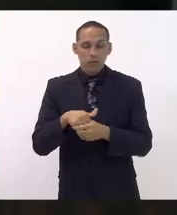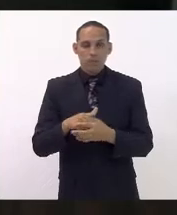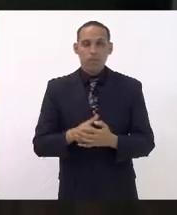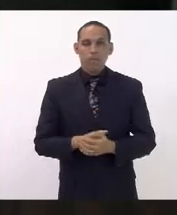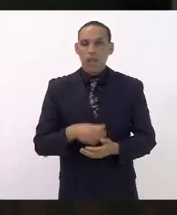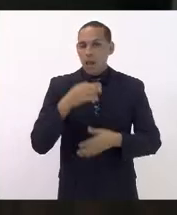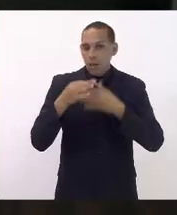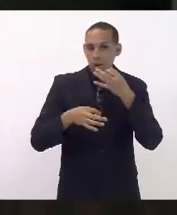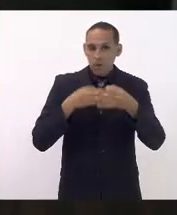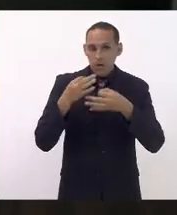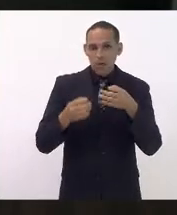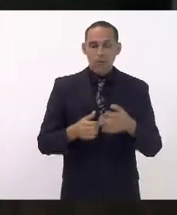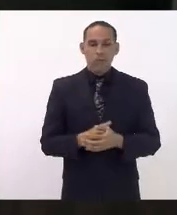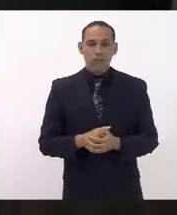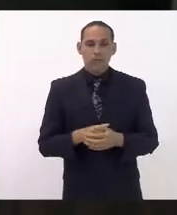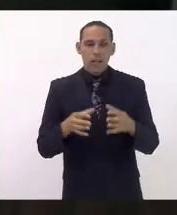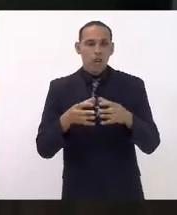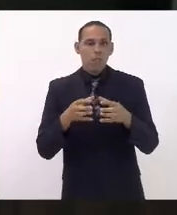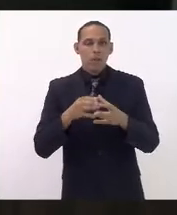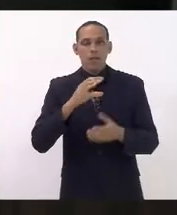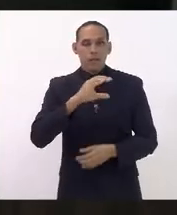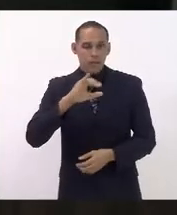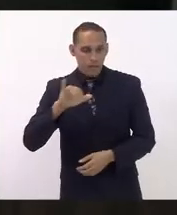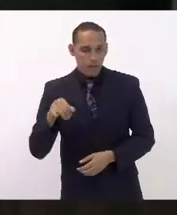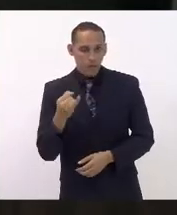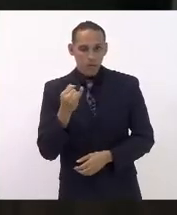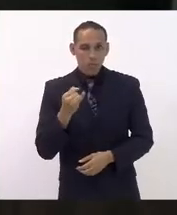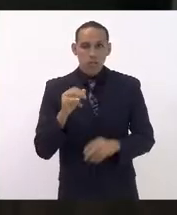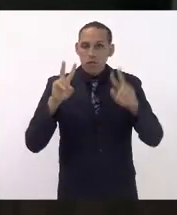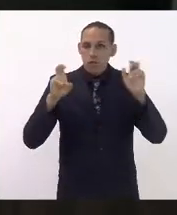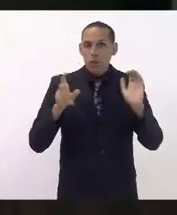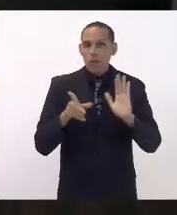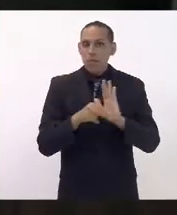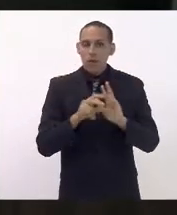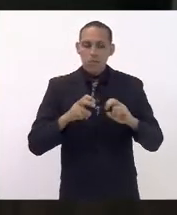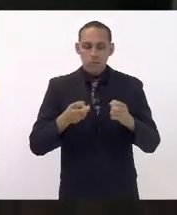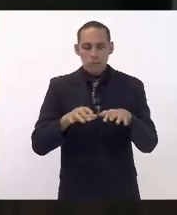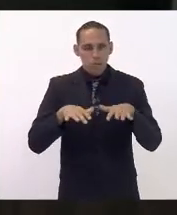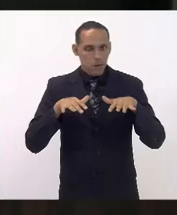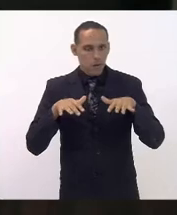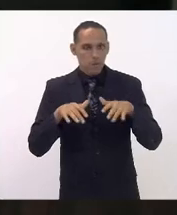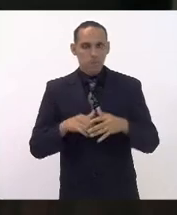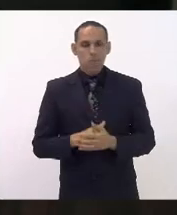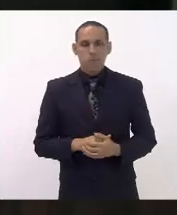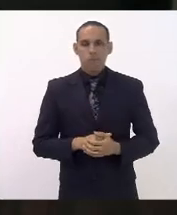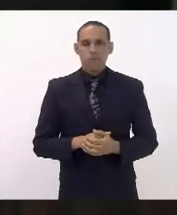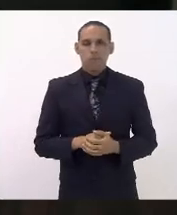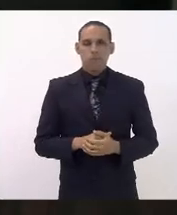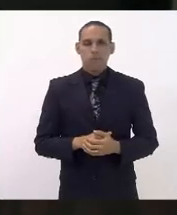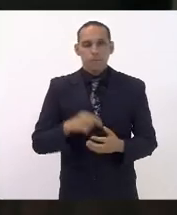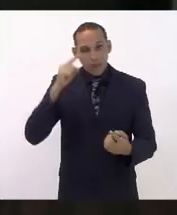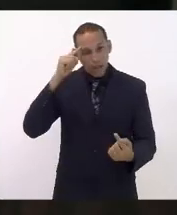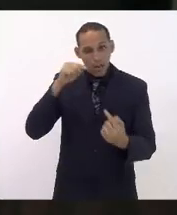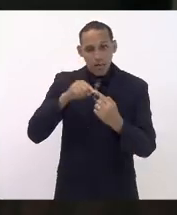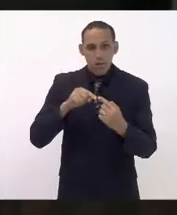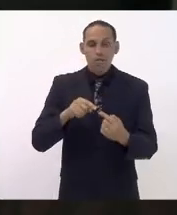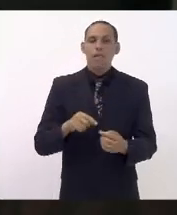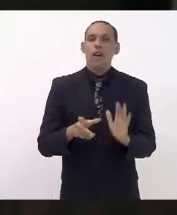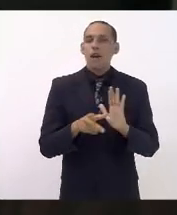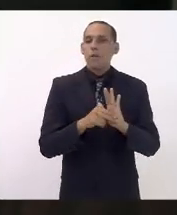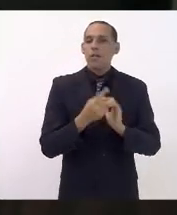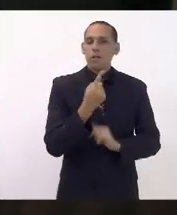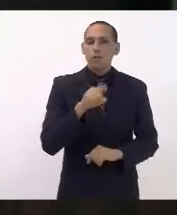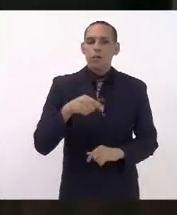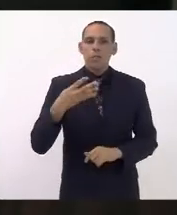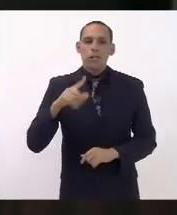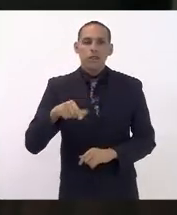o parecer da Comissão de Constituição e Justiça sobre as emendas de plenário. Favorável à emenda 1, 4 e 6,